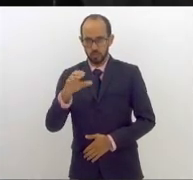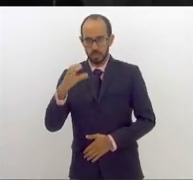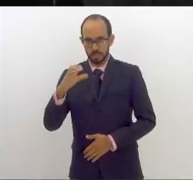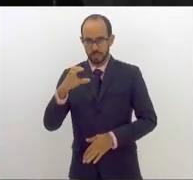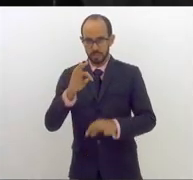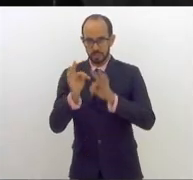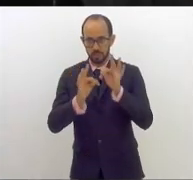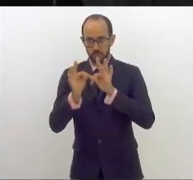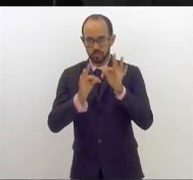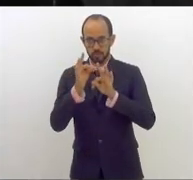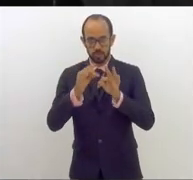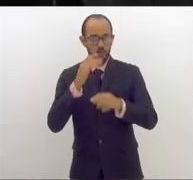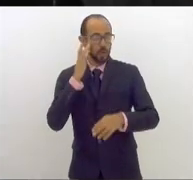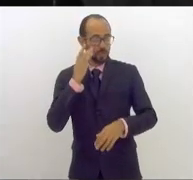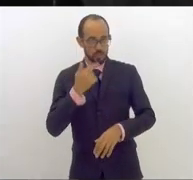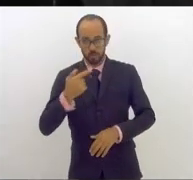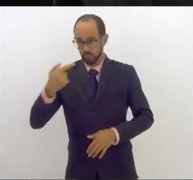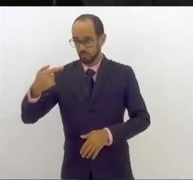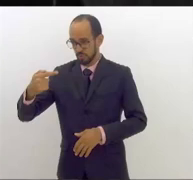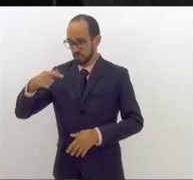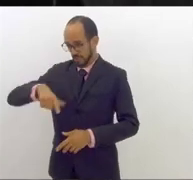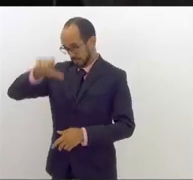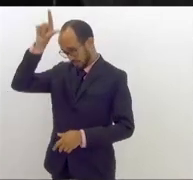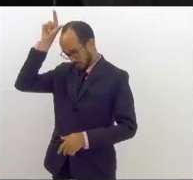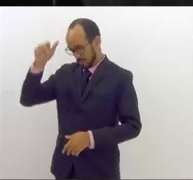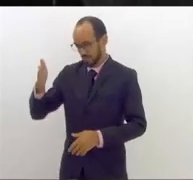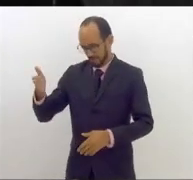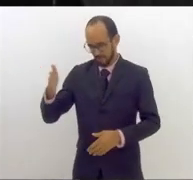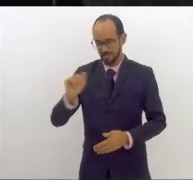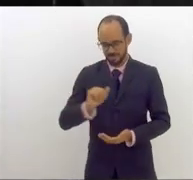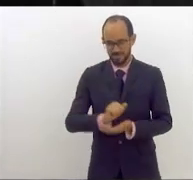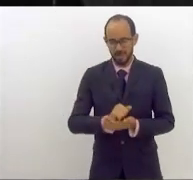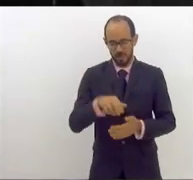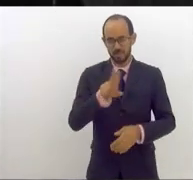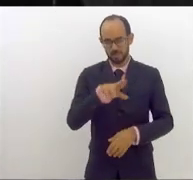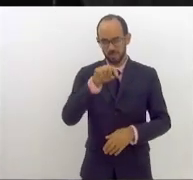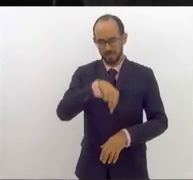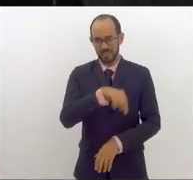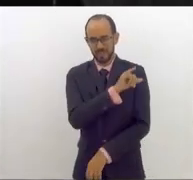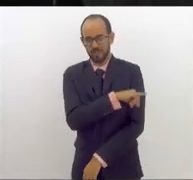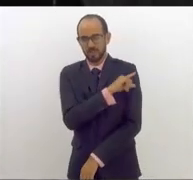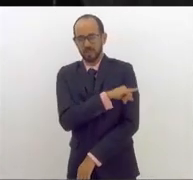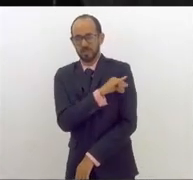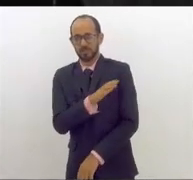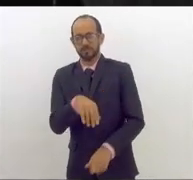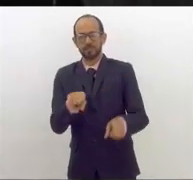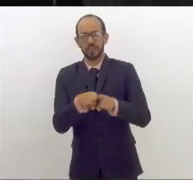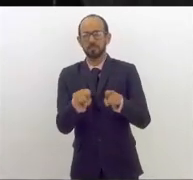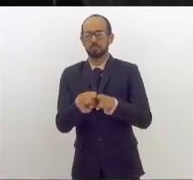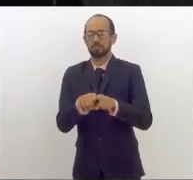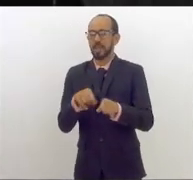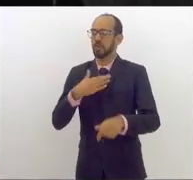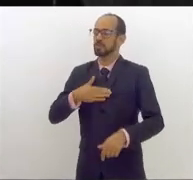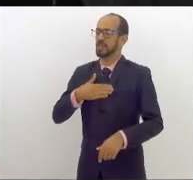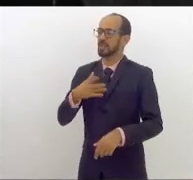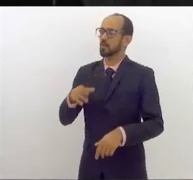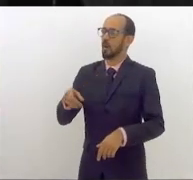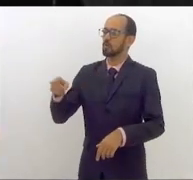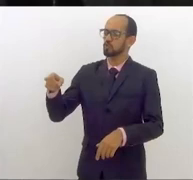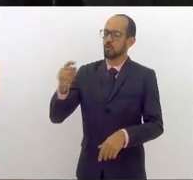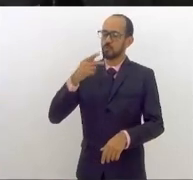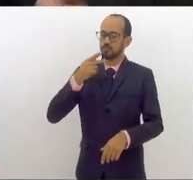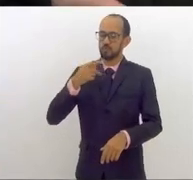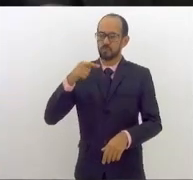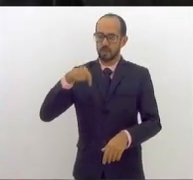só vingando já são 7 os nomes do Rio de Janeiro bem Deputado Luiz Paulo também queria como vossa excelência fez